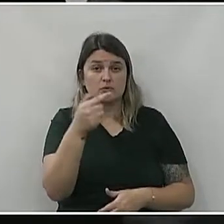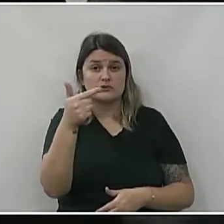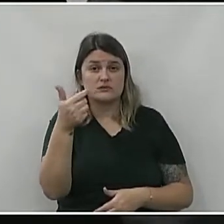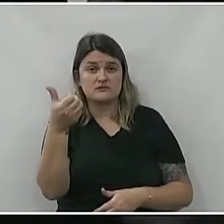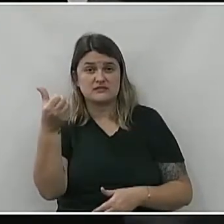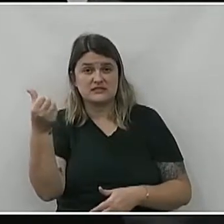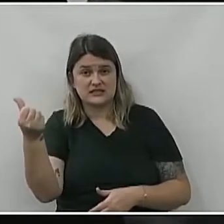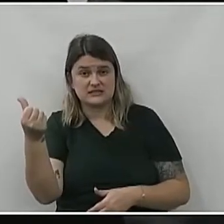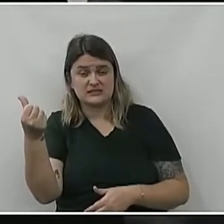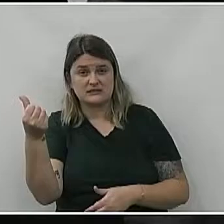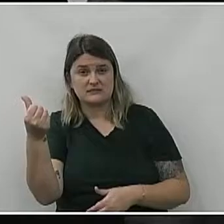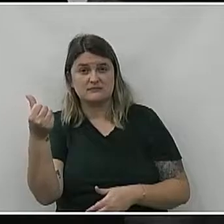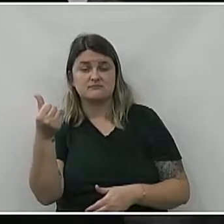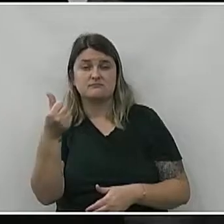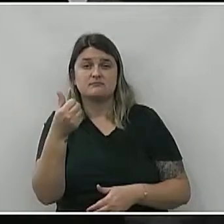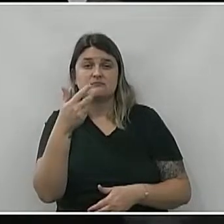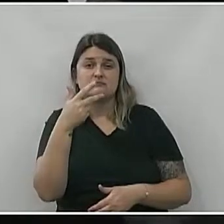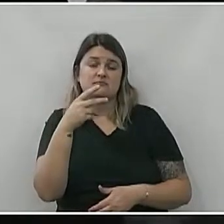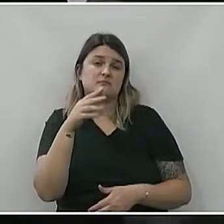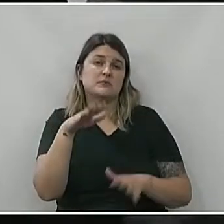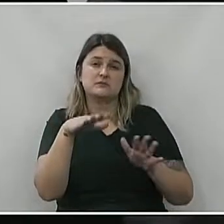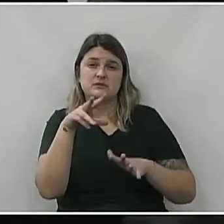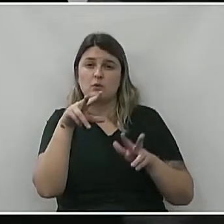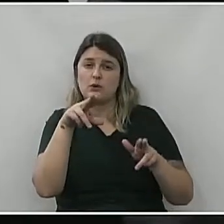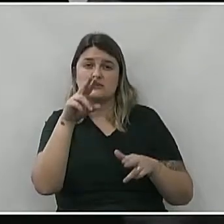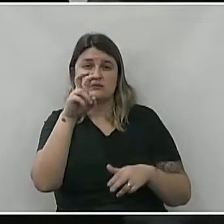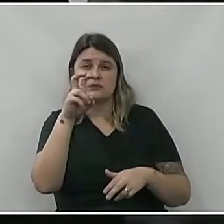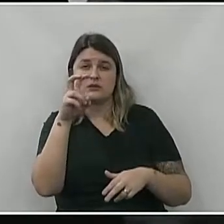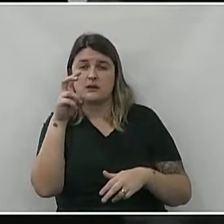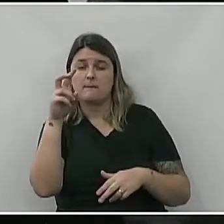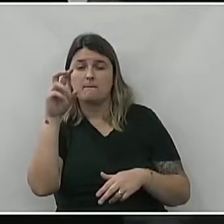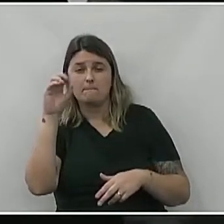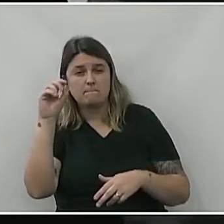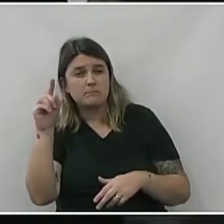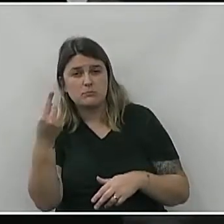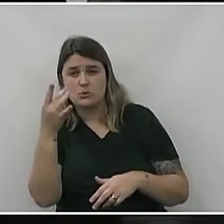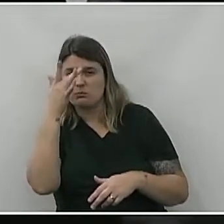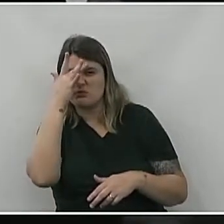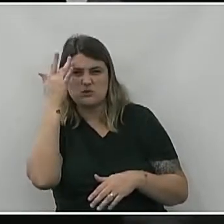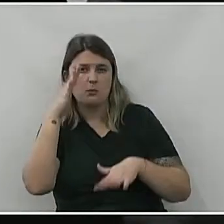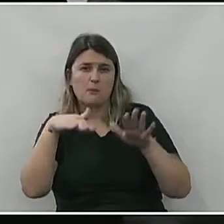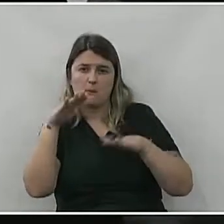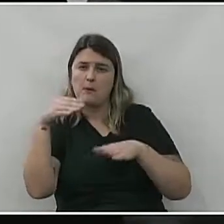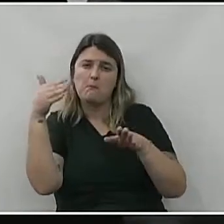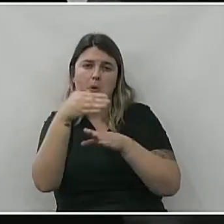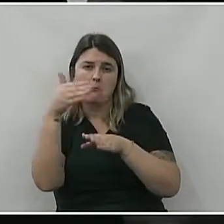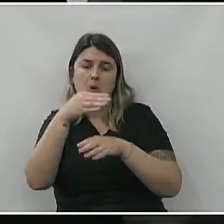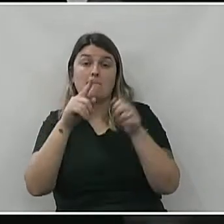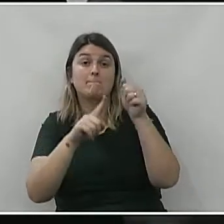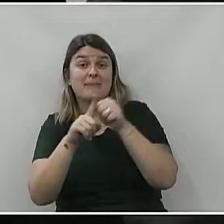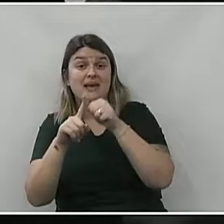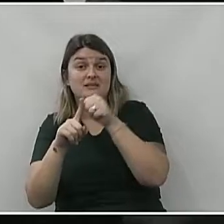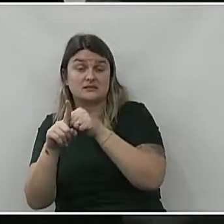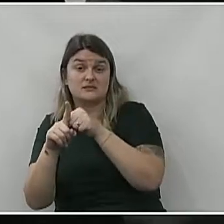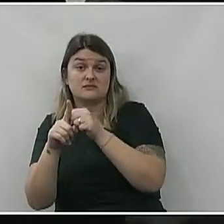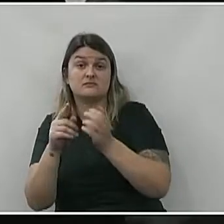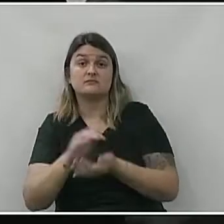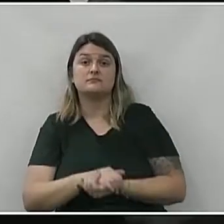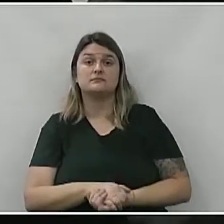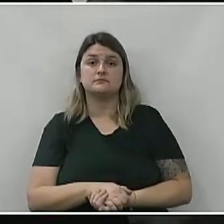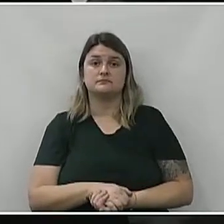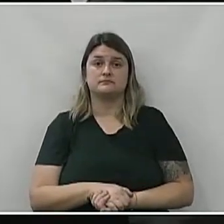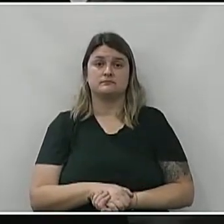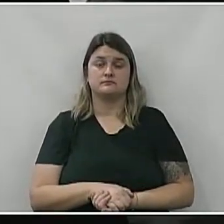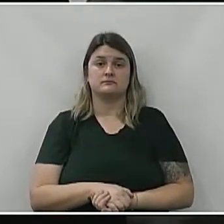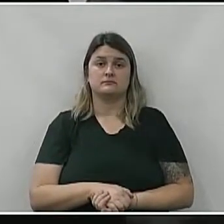61.226, passageiros equivalentes, 50.260. Então, comparado a média mensal de passageiros transportados em 2018